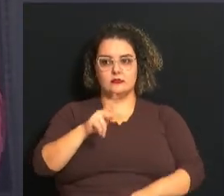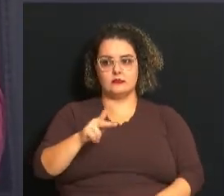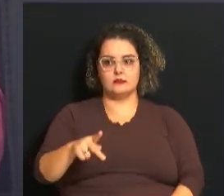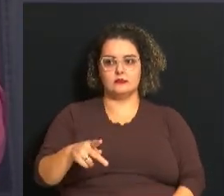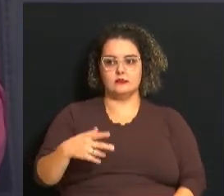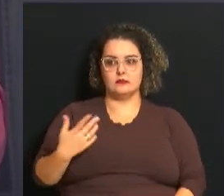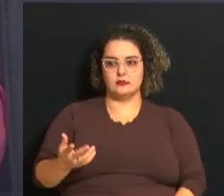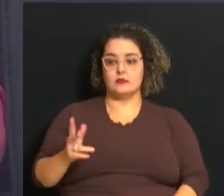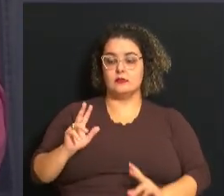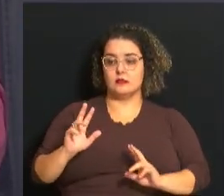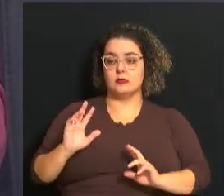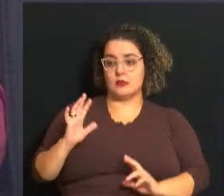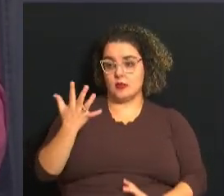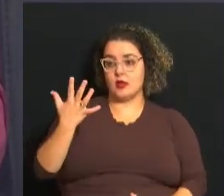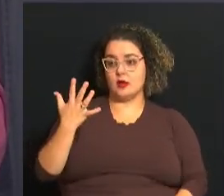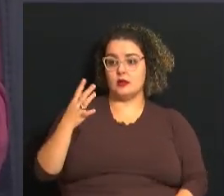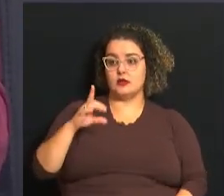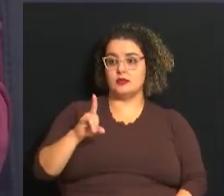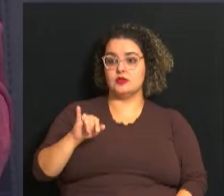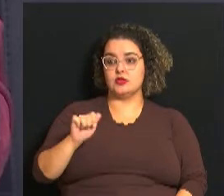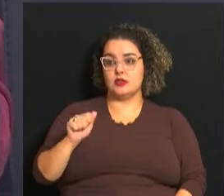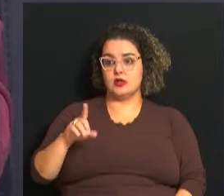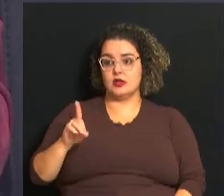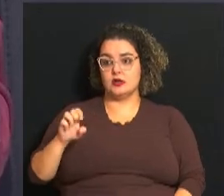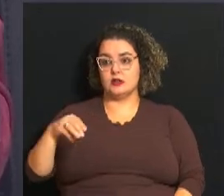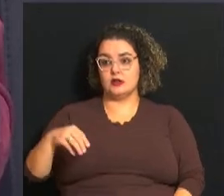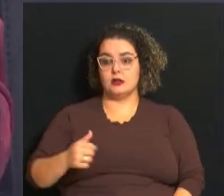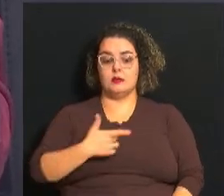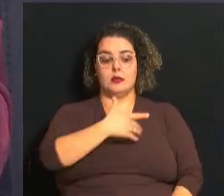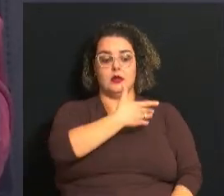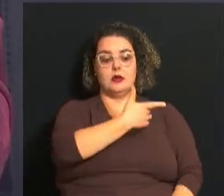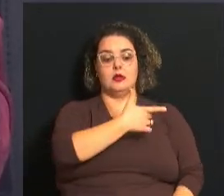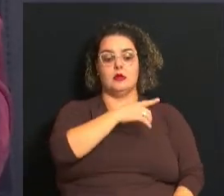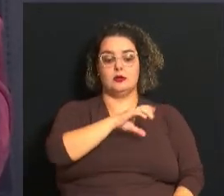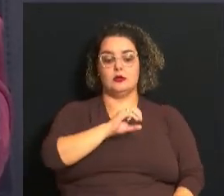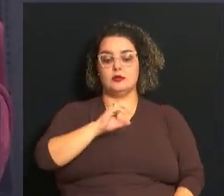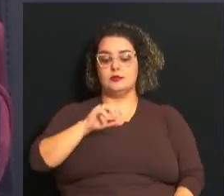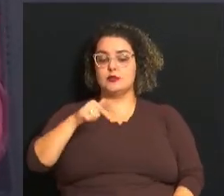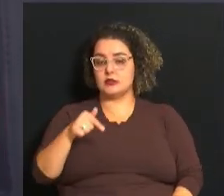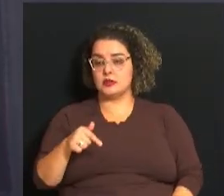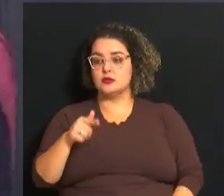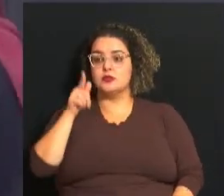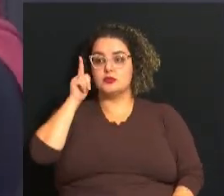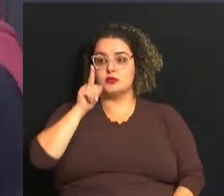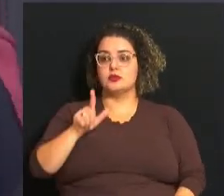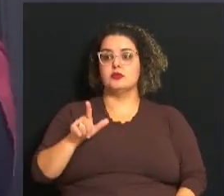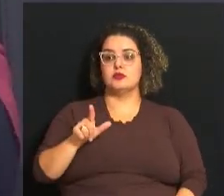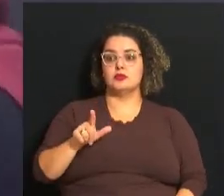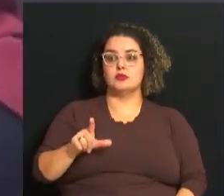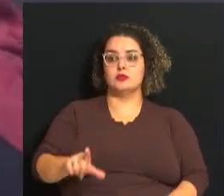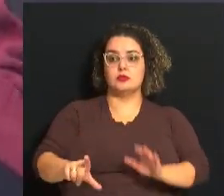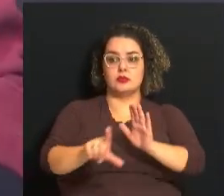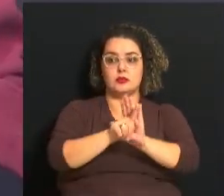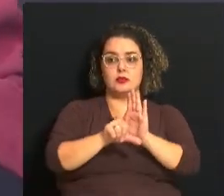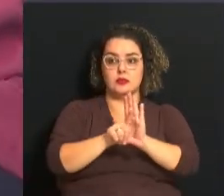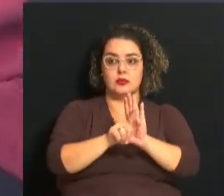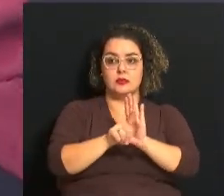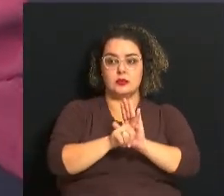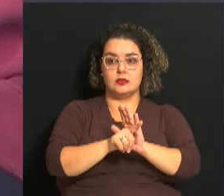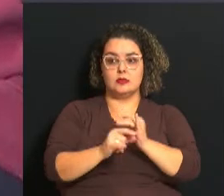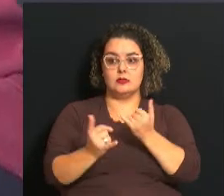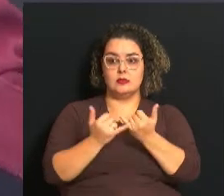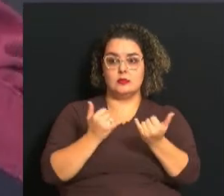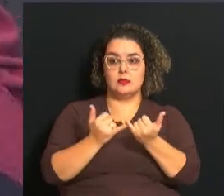e o mesmo aconteceu com a gente em Diadema né em 2007 Nós também conseguimos fazer como a lei com legislação bastante